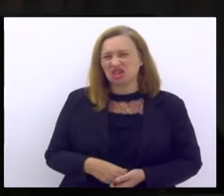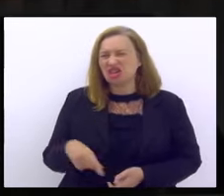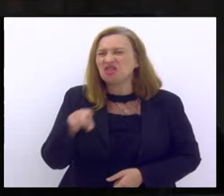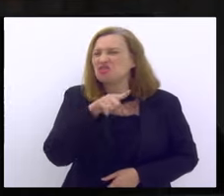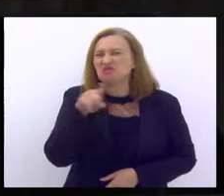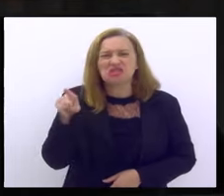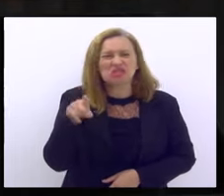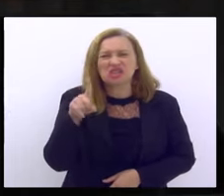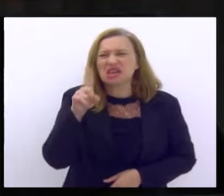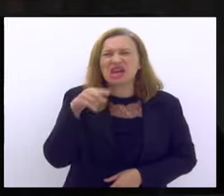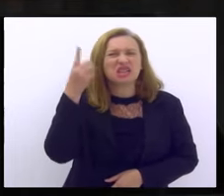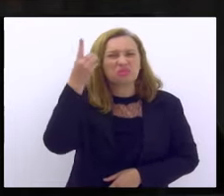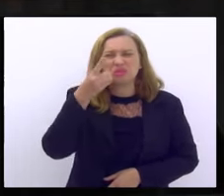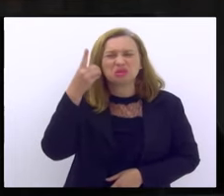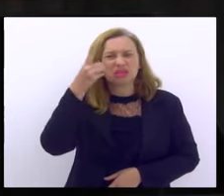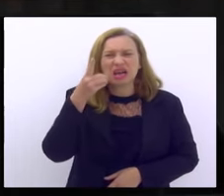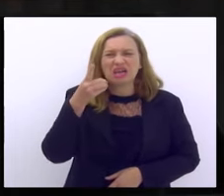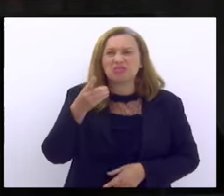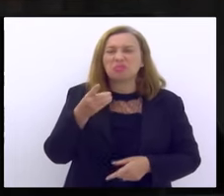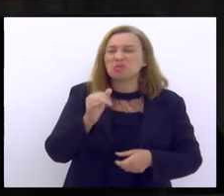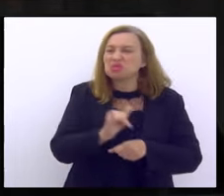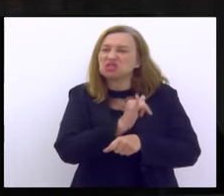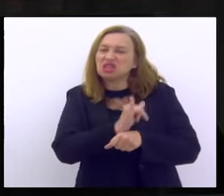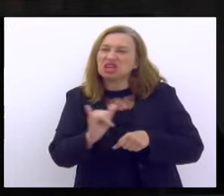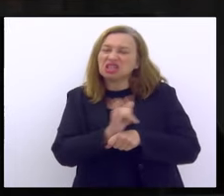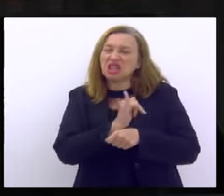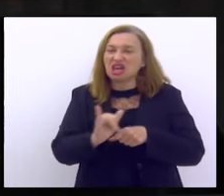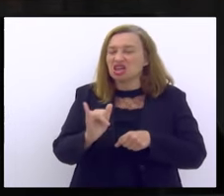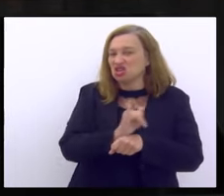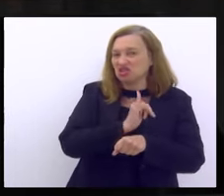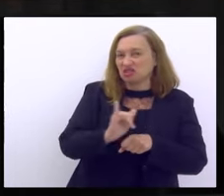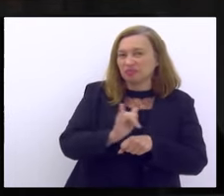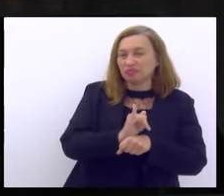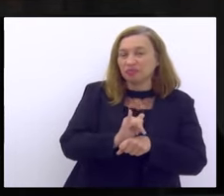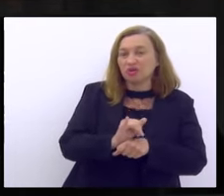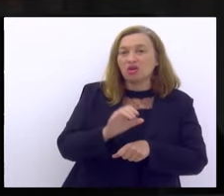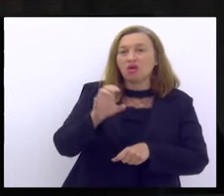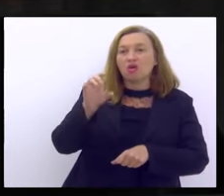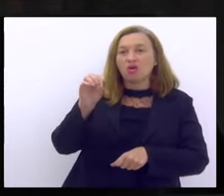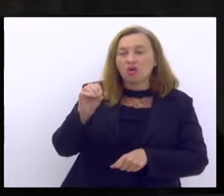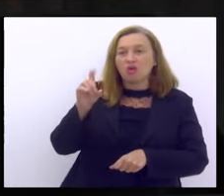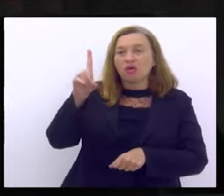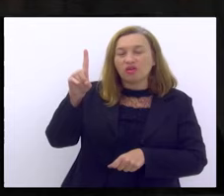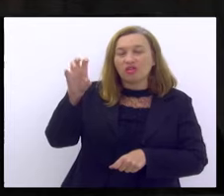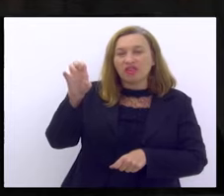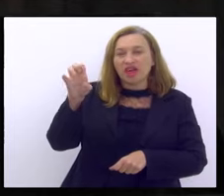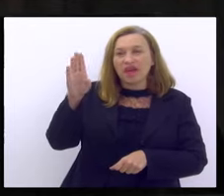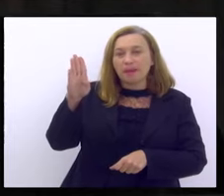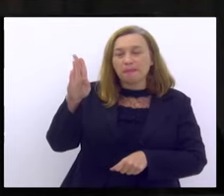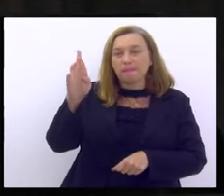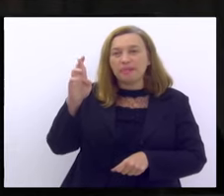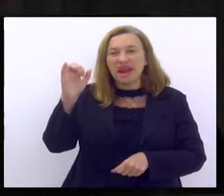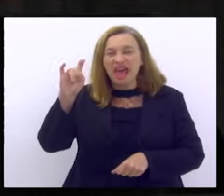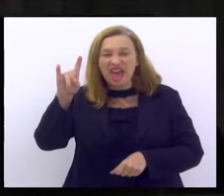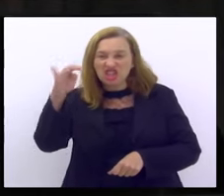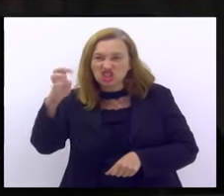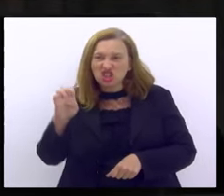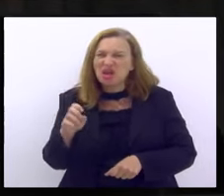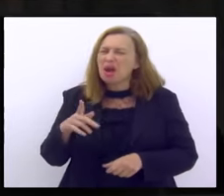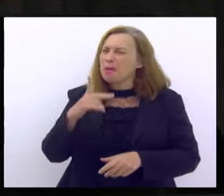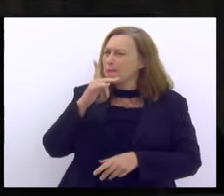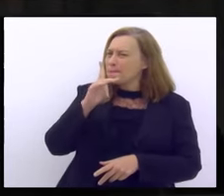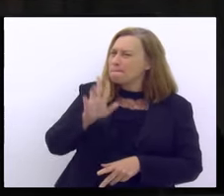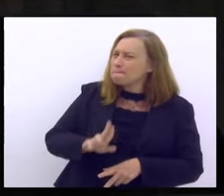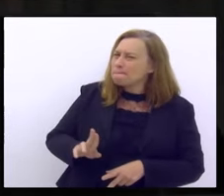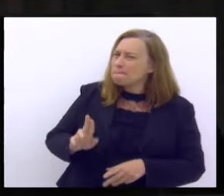está deputado por manobra política do nervosinho da Odebrecht, porra. Pelo amor de Deus, porra. Para de usar a guarda como trampolim.